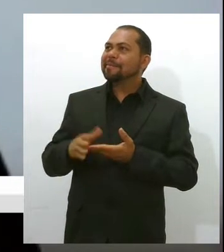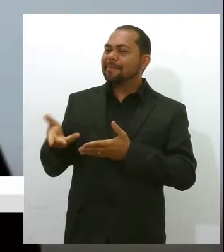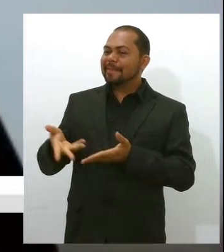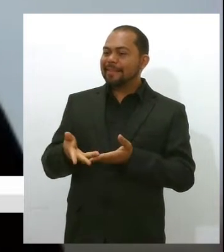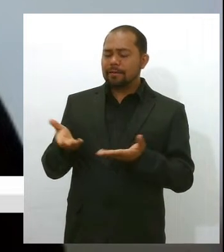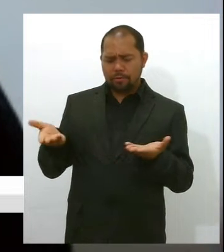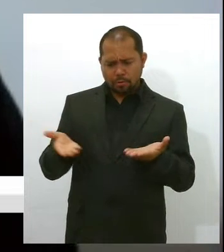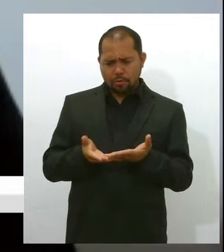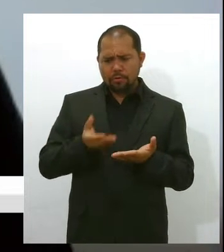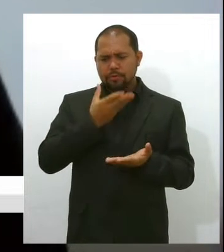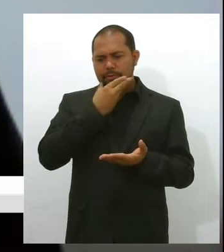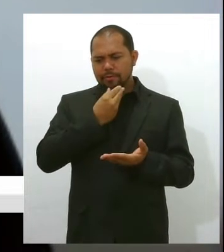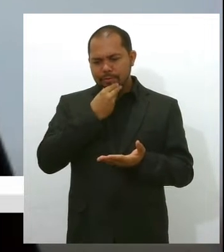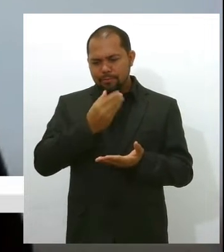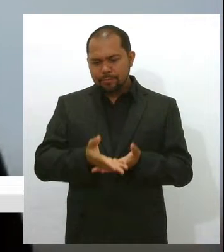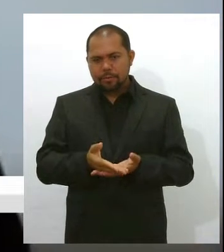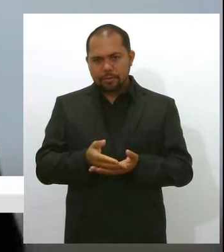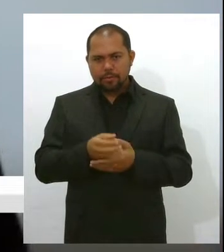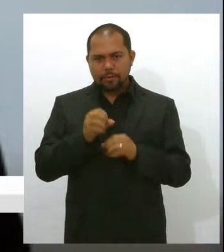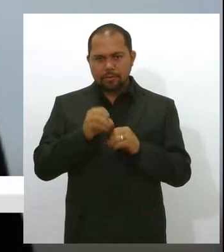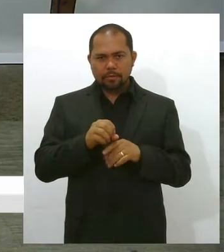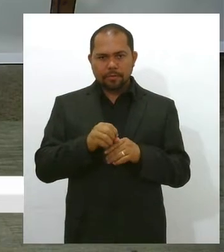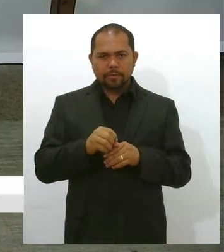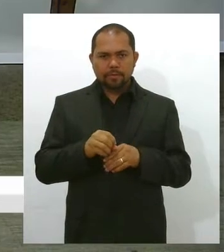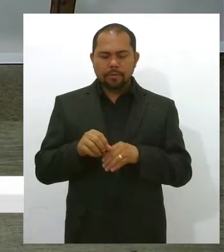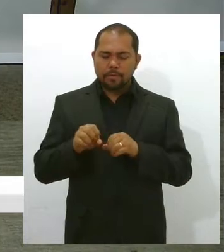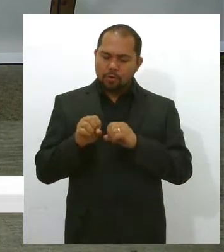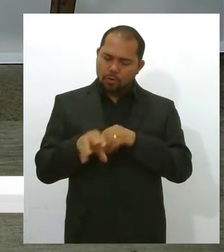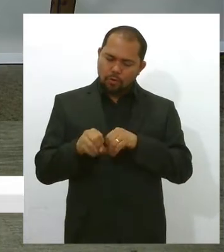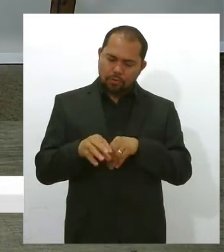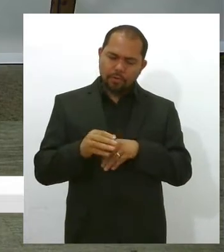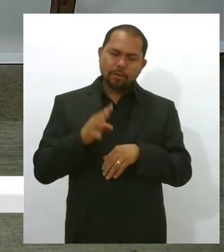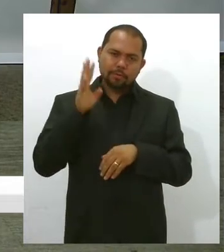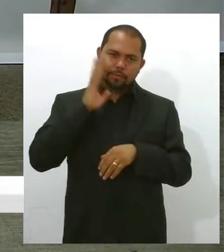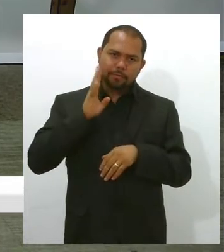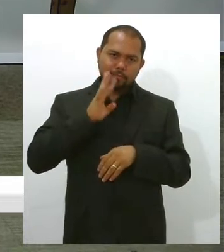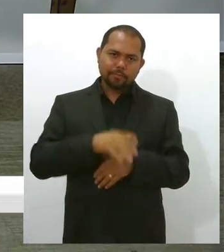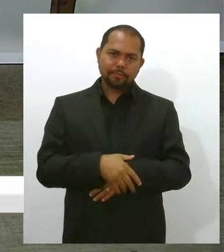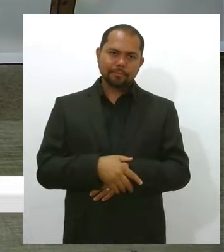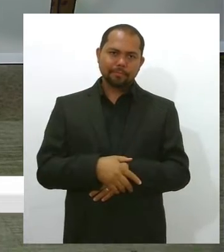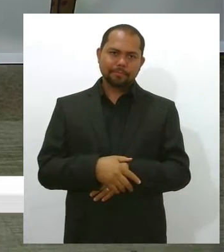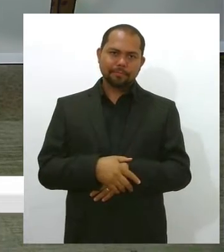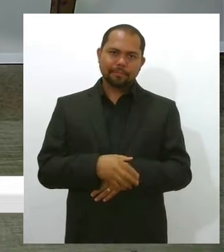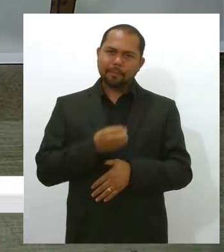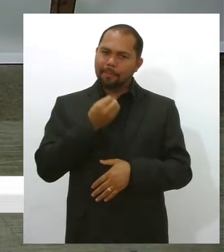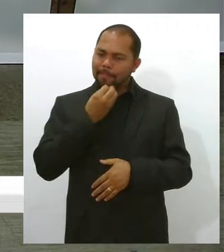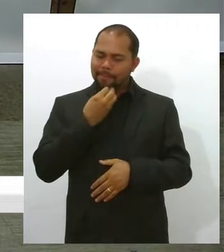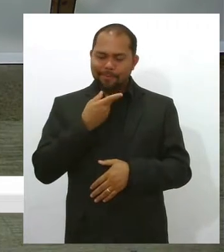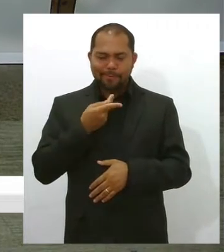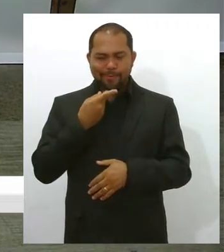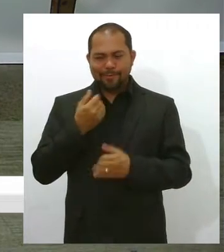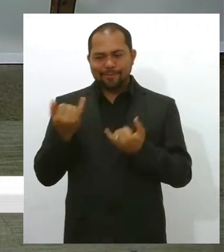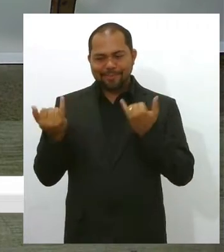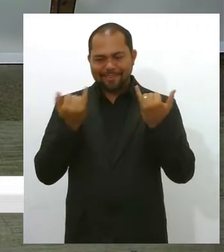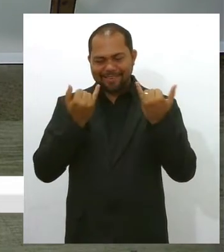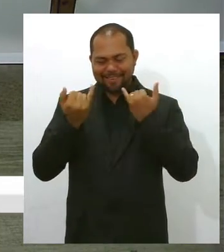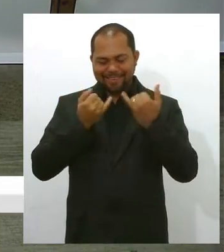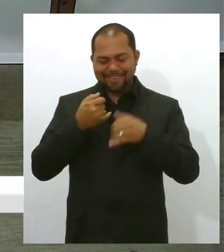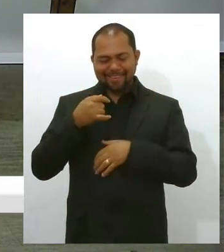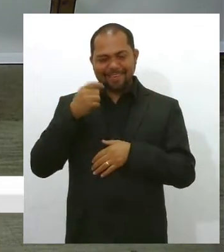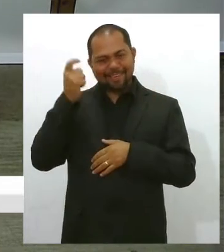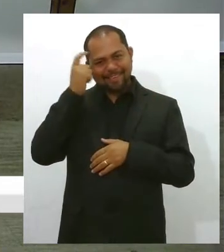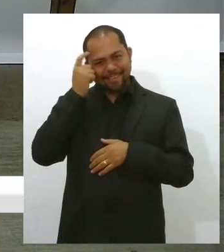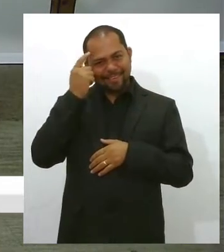vai ser criado de uma forma bem bacana, assim. Não, muito bom ouvir essa sua reflexão, porque aí no final das